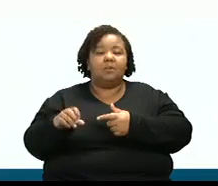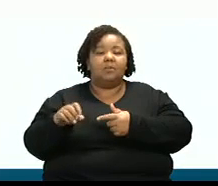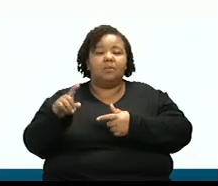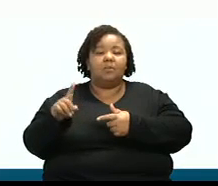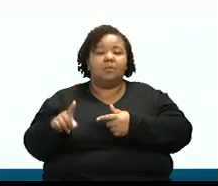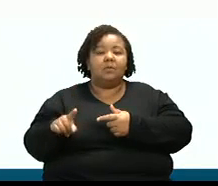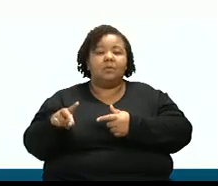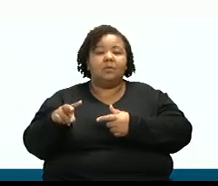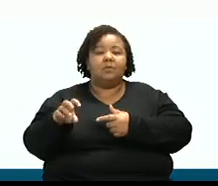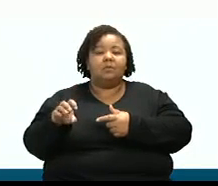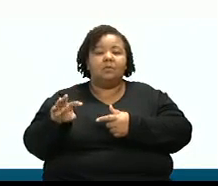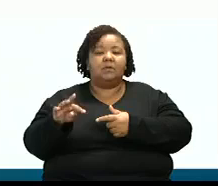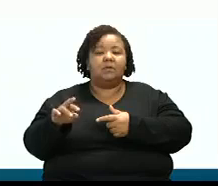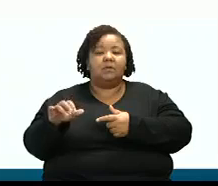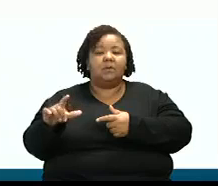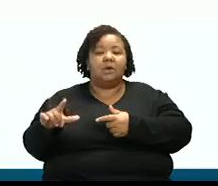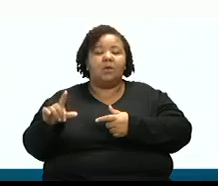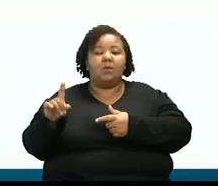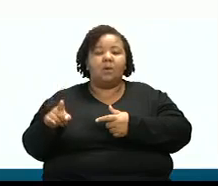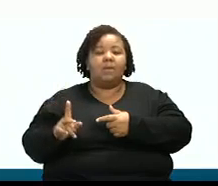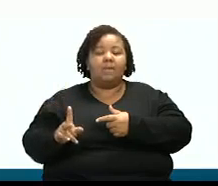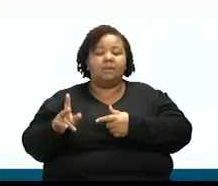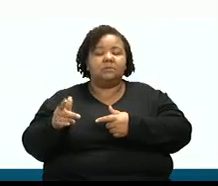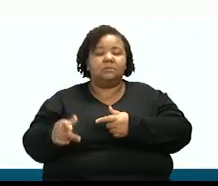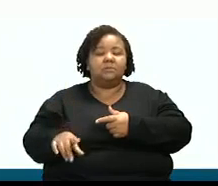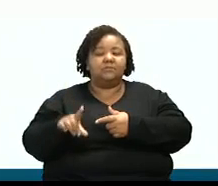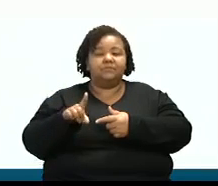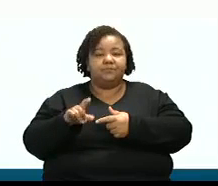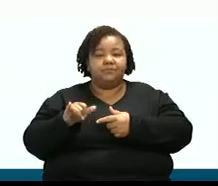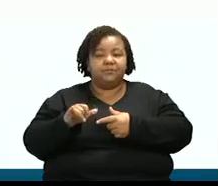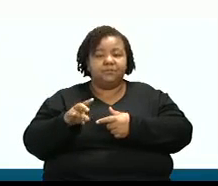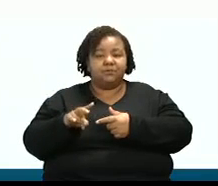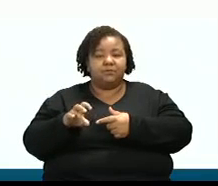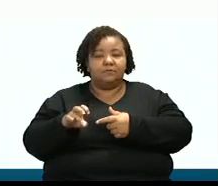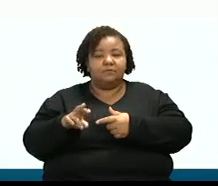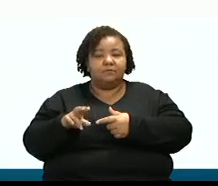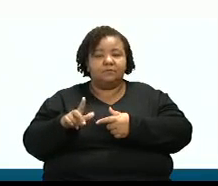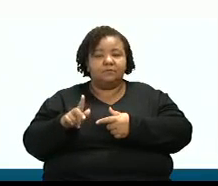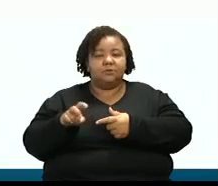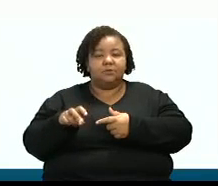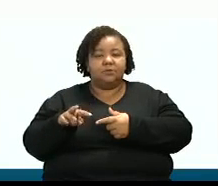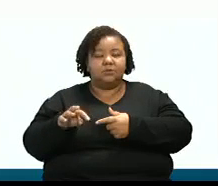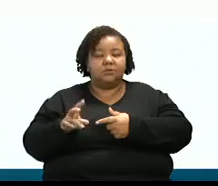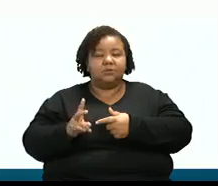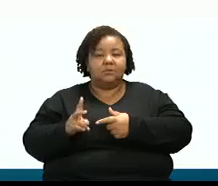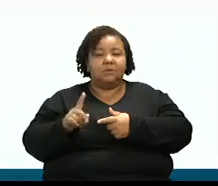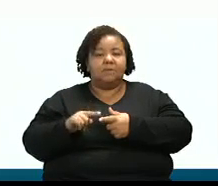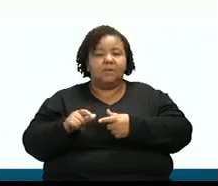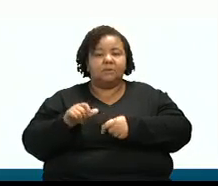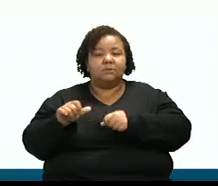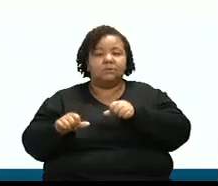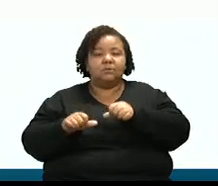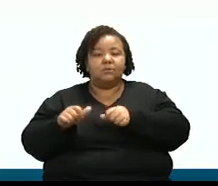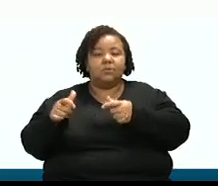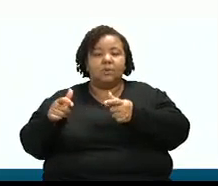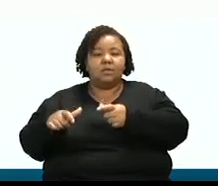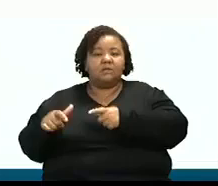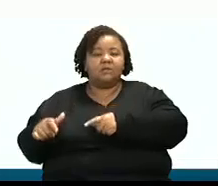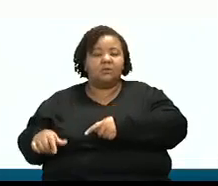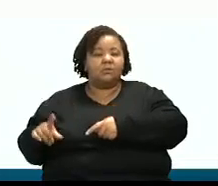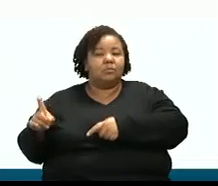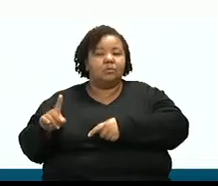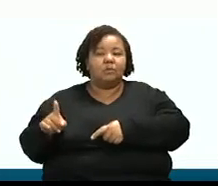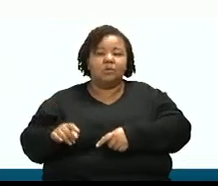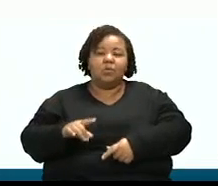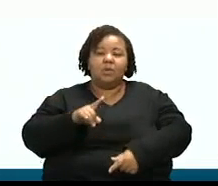Então, o divergente é a mesma expressão, mas nós temos uma modificação na região. A região não é mais x